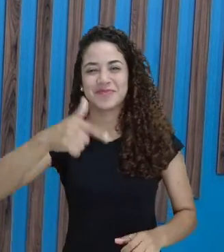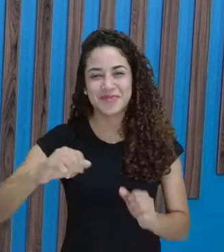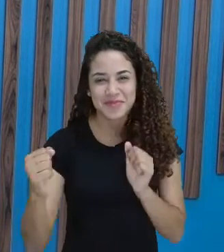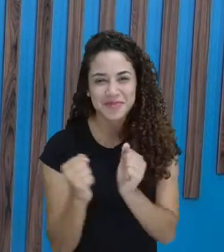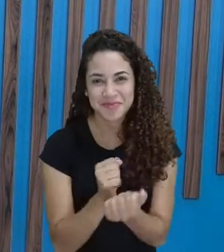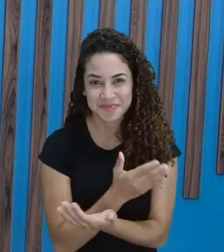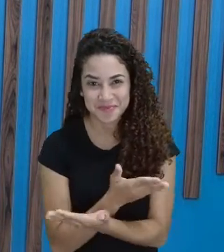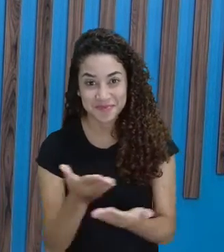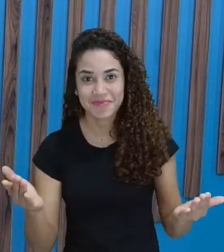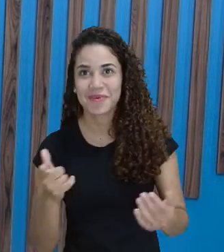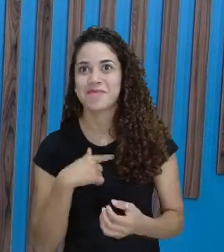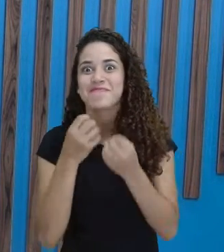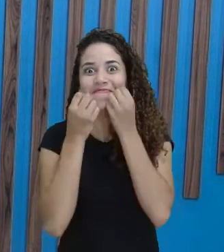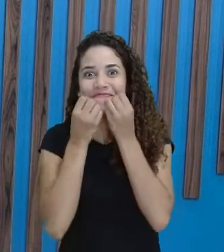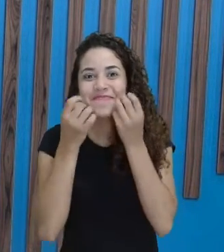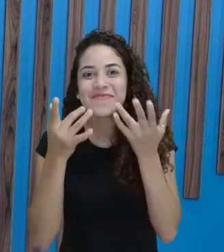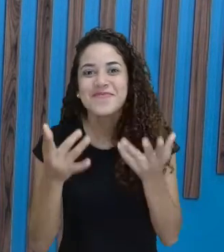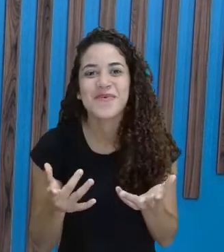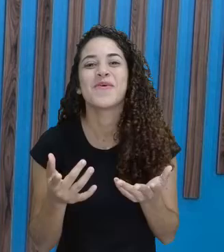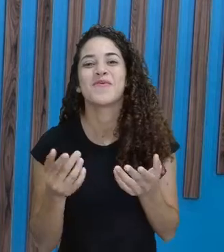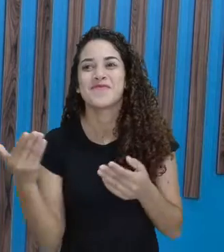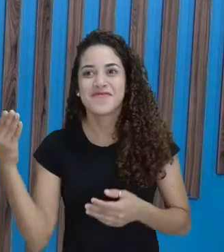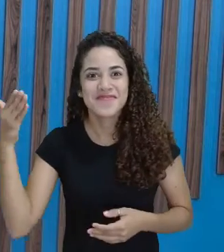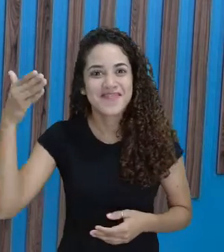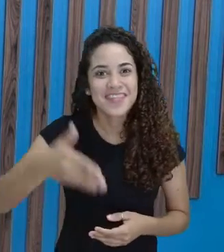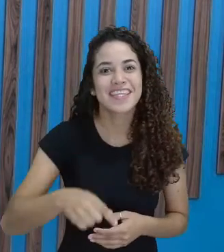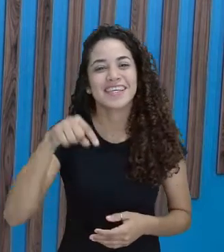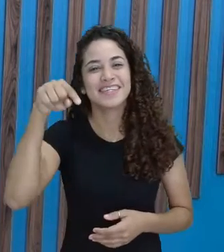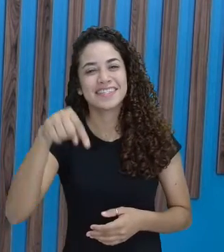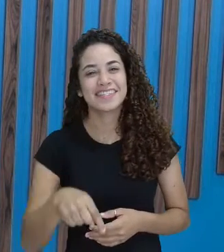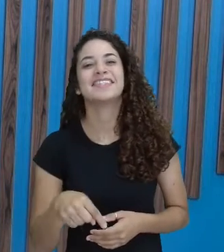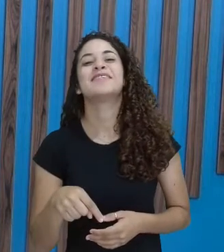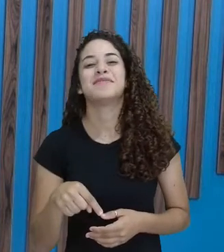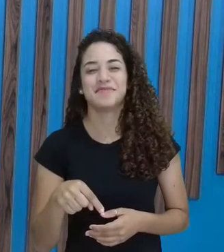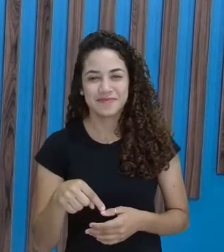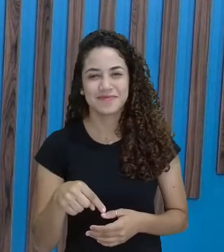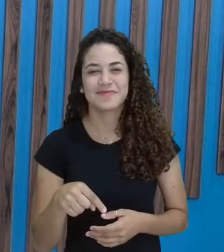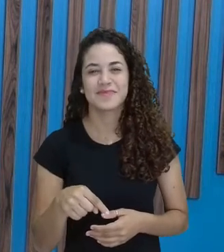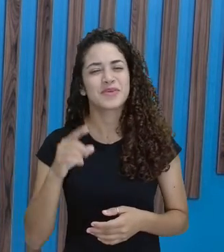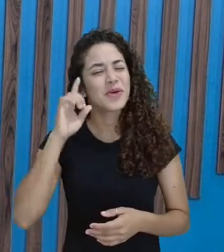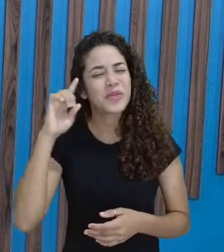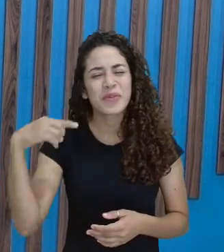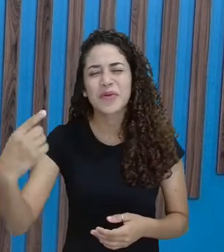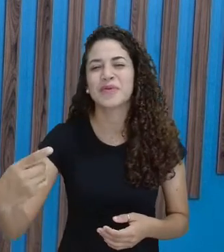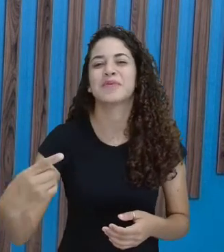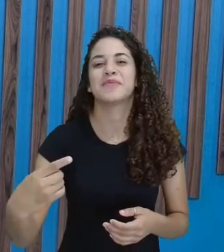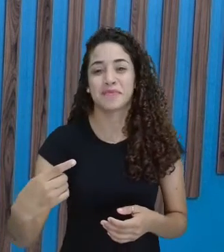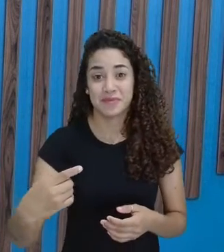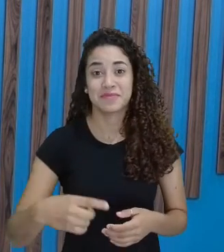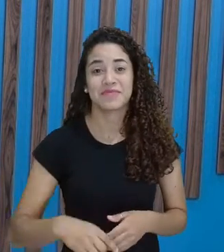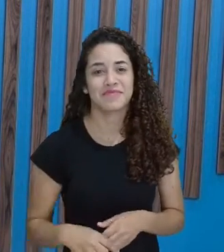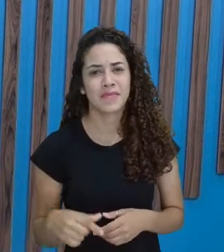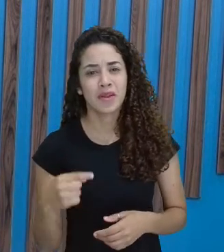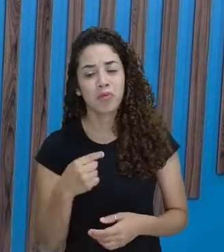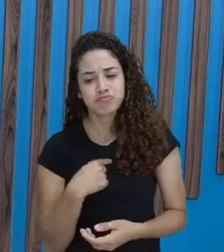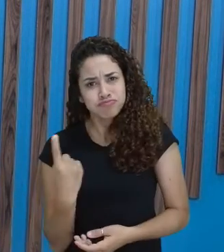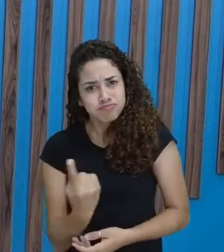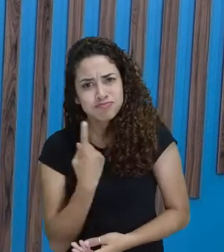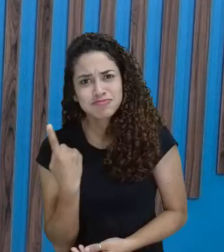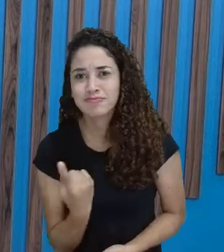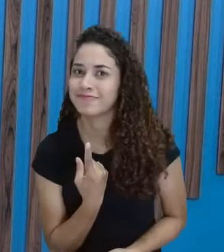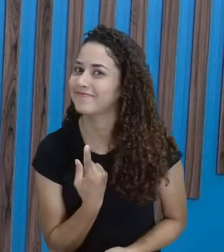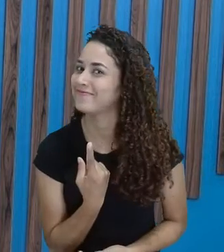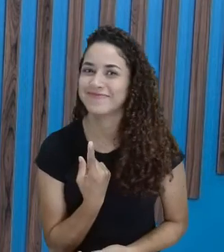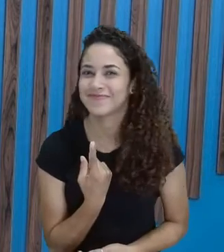vocês. É sempre bom poder vir e estar aqui todas as manhãs. E eu não estou só,